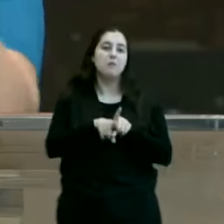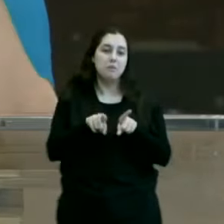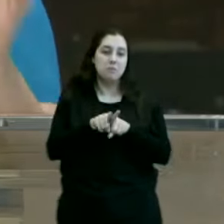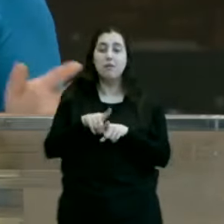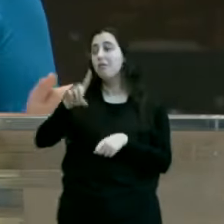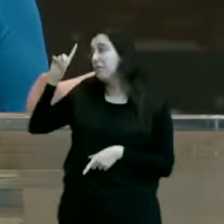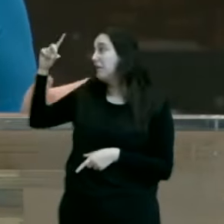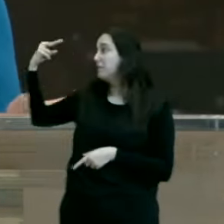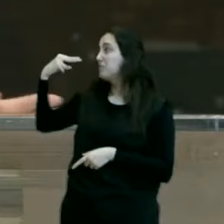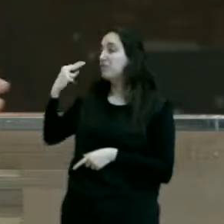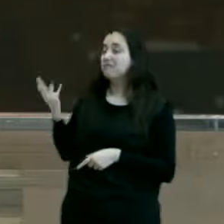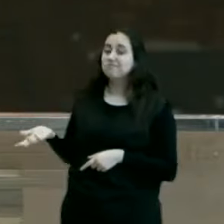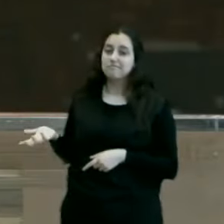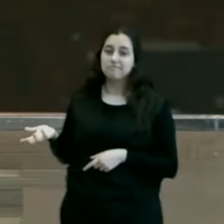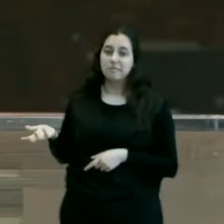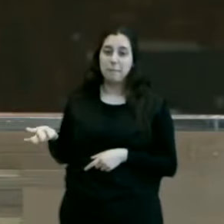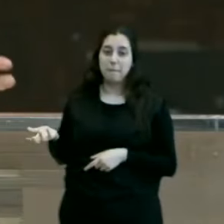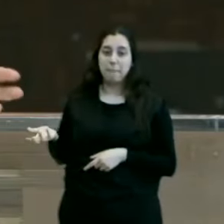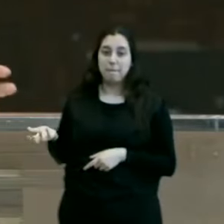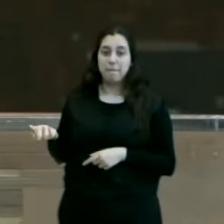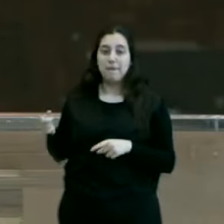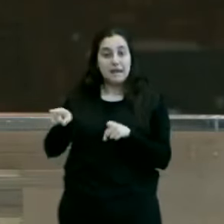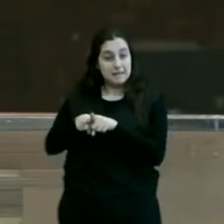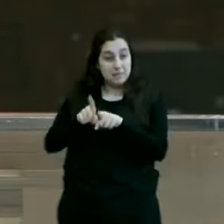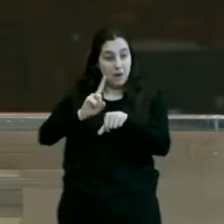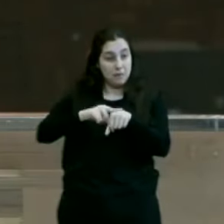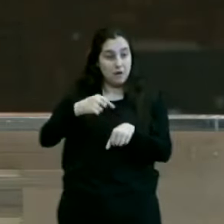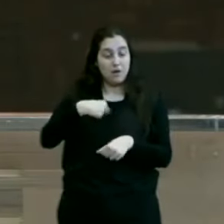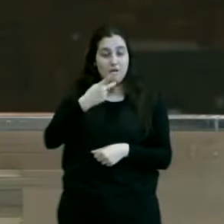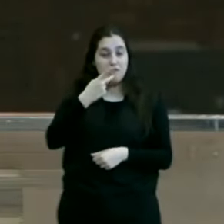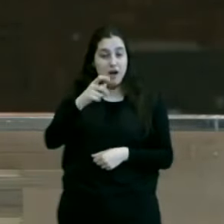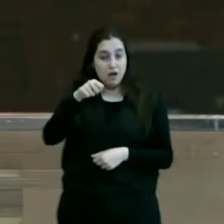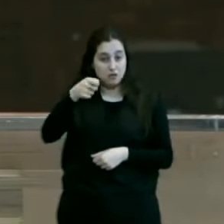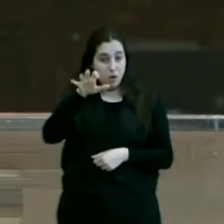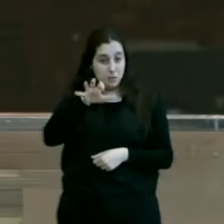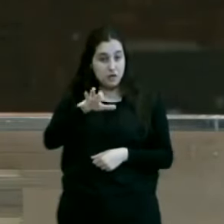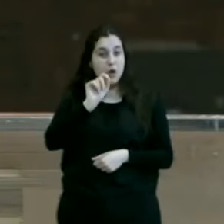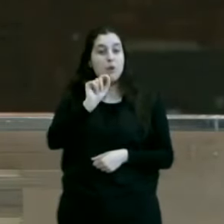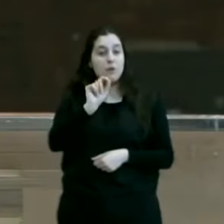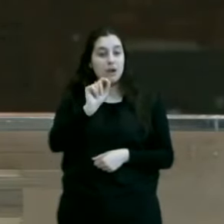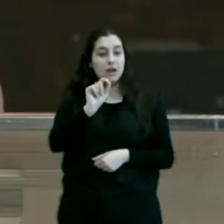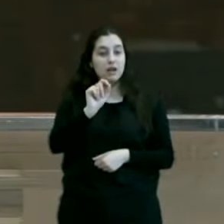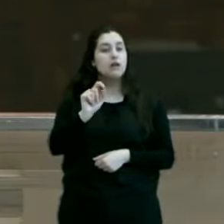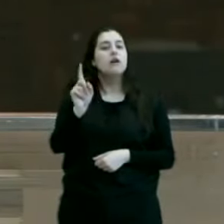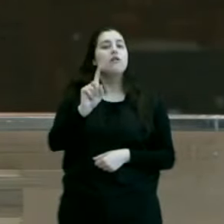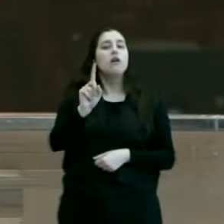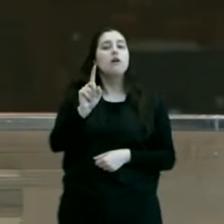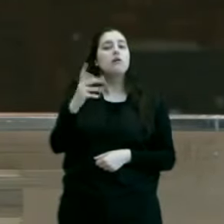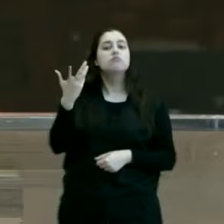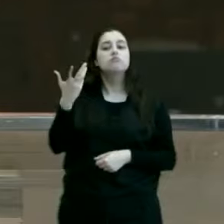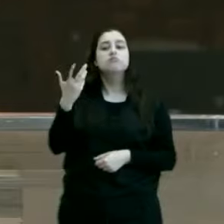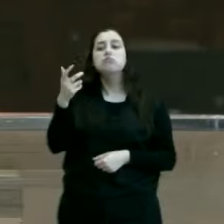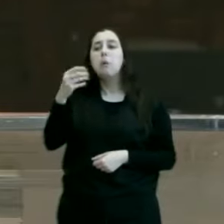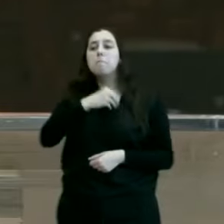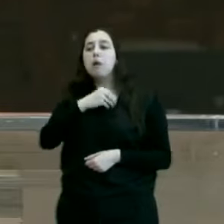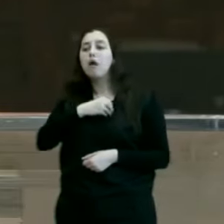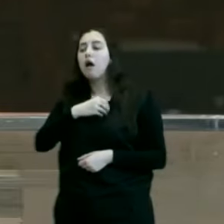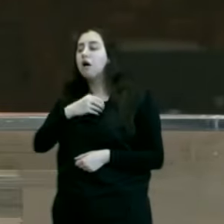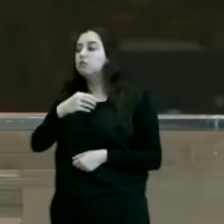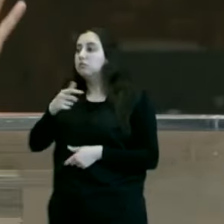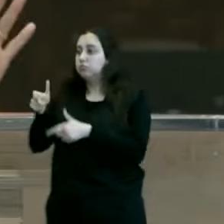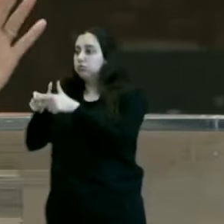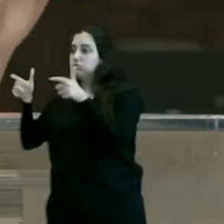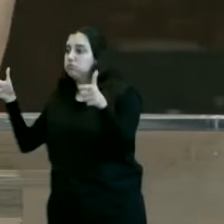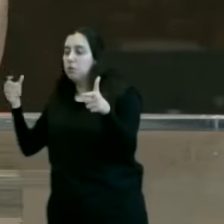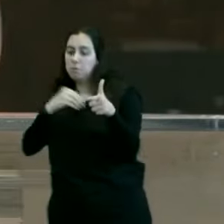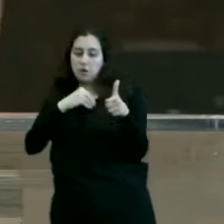do Senhor. E me permita dizer que quando eu estou falando isso, eu não estou nem nomeando tamanhos ou pecados, tá? Porque